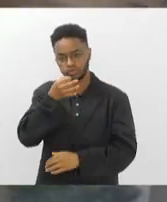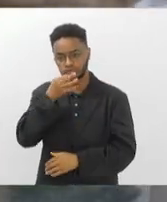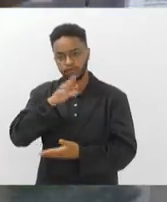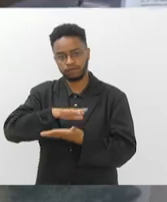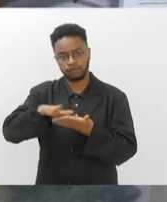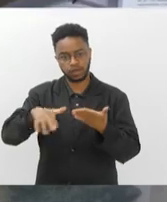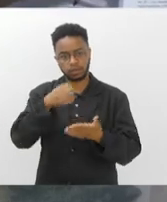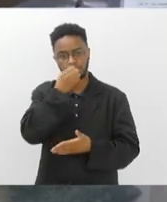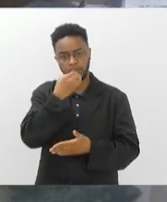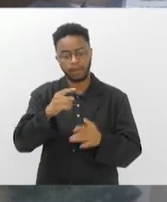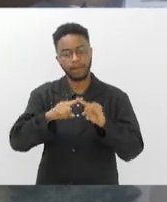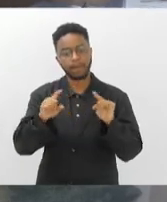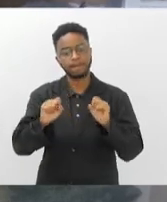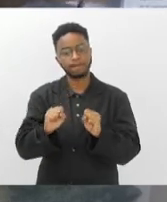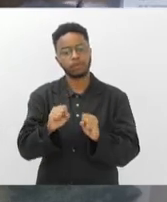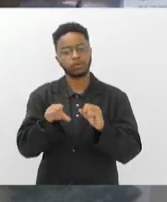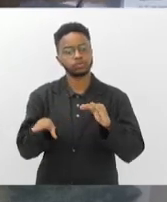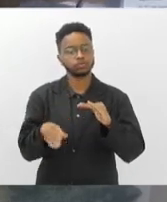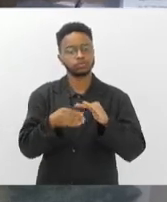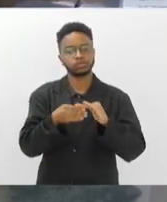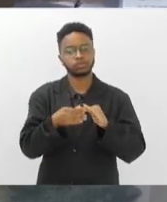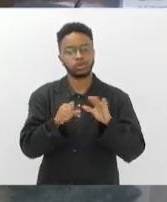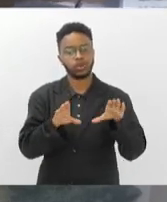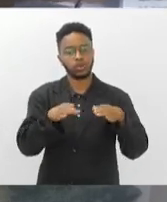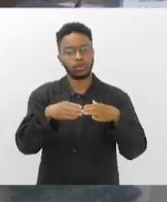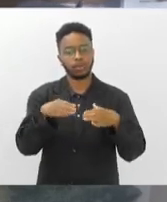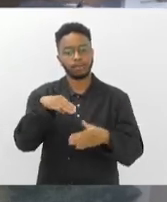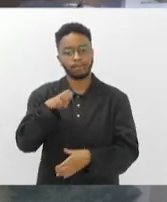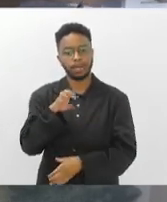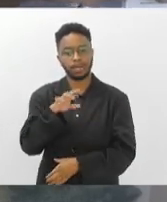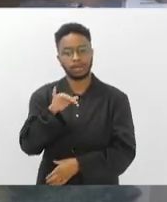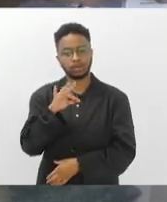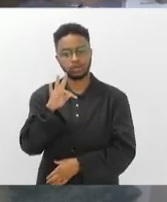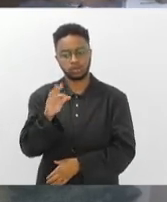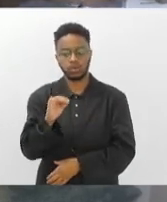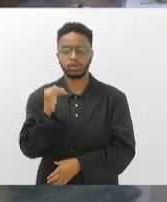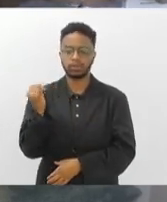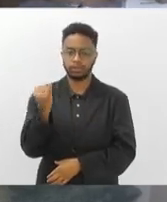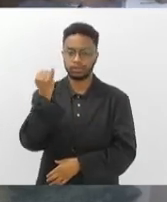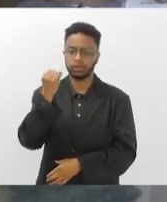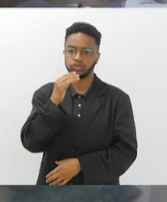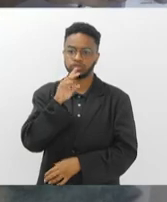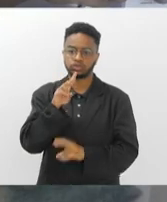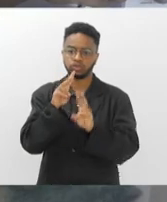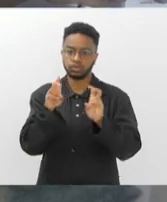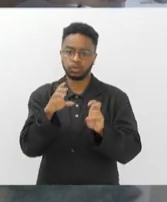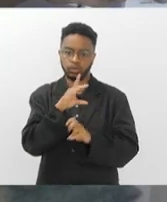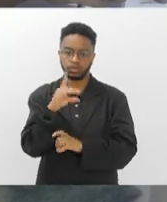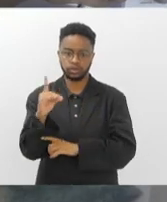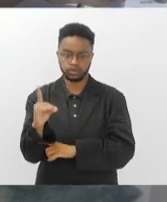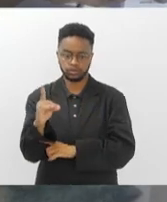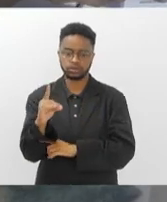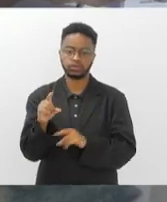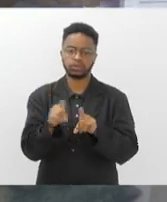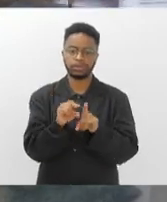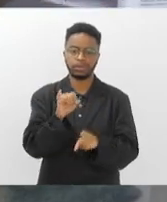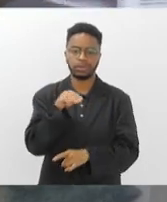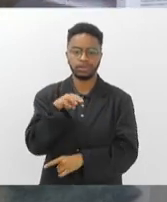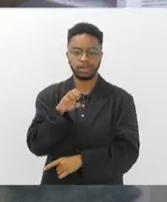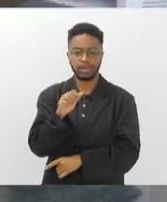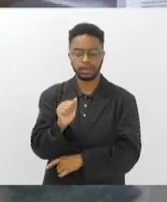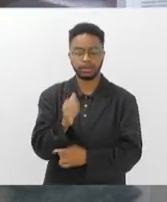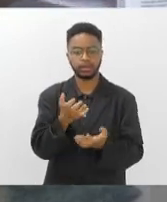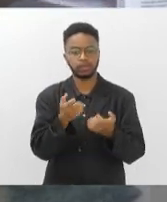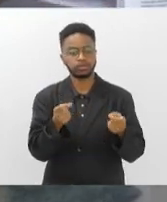gente pode incluir numa comissão de mérito. Boas, porque está a coordenação dos bombeiros, o INE queria uma coordenação